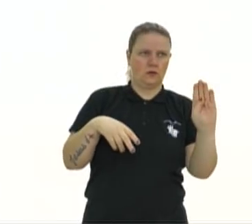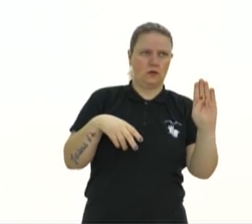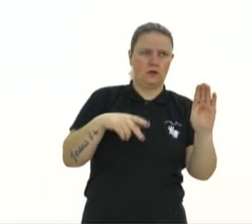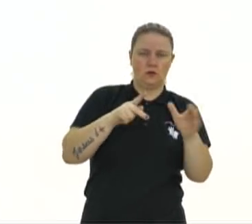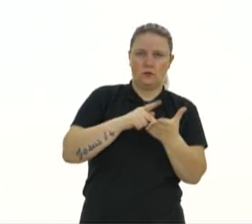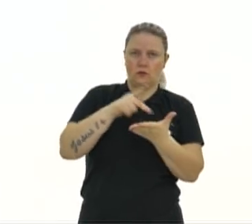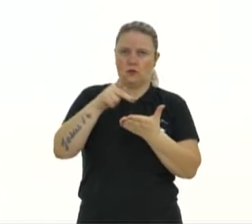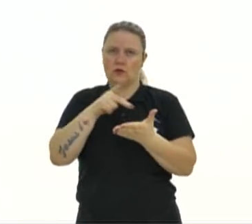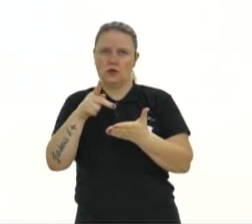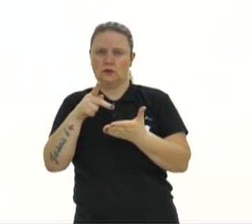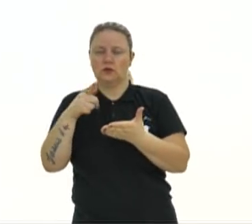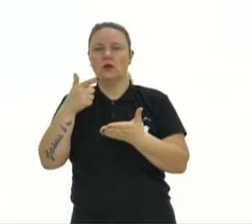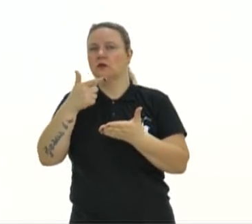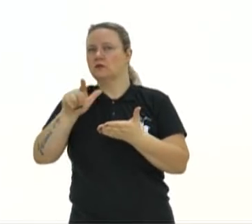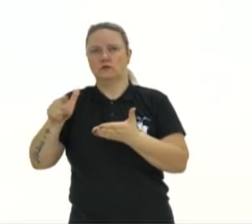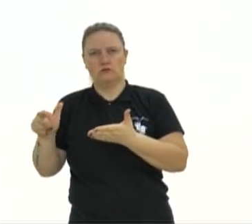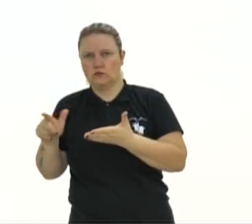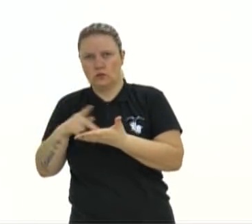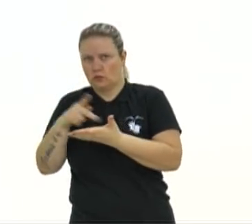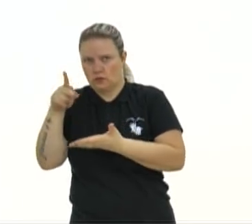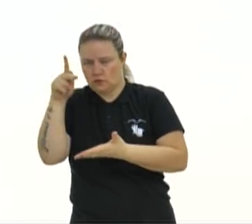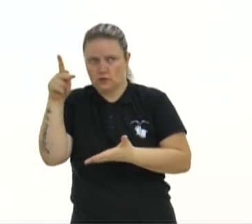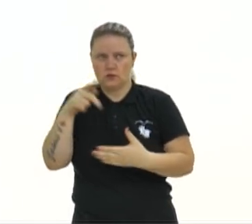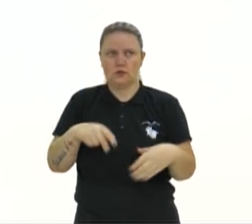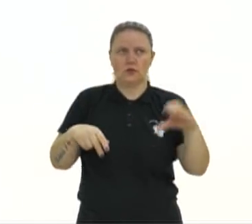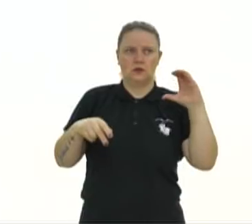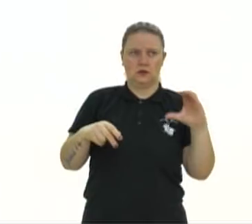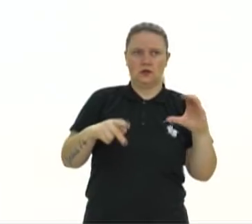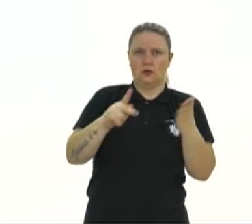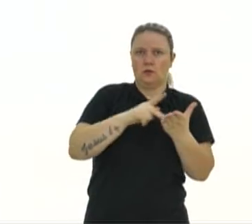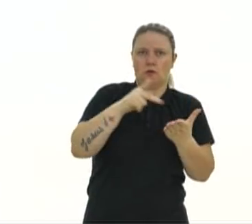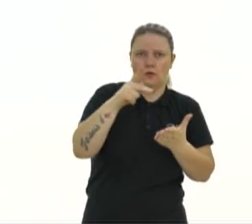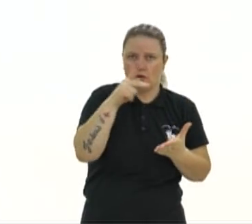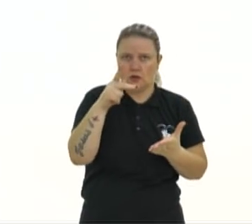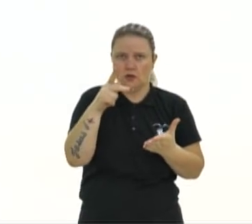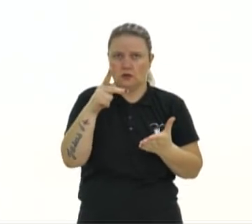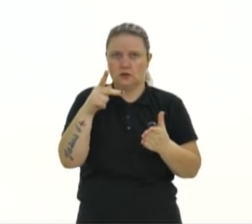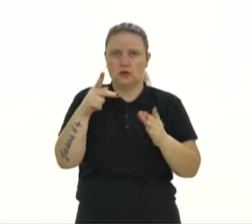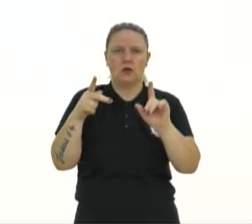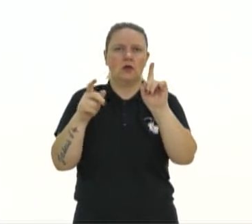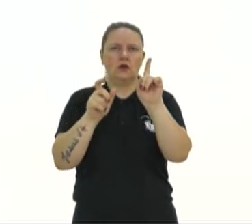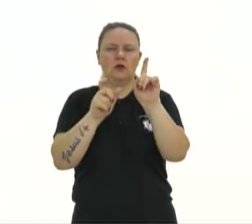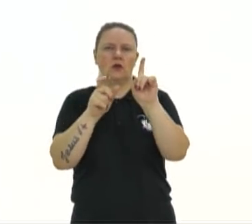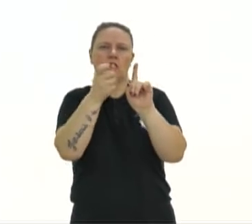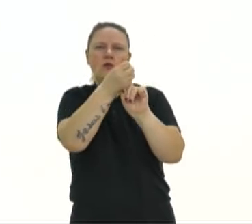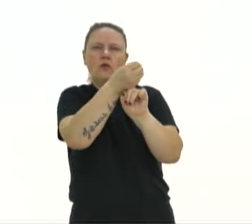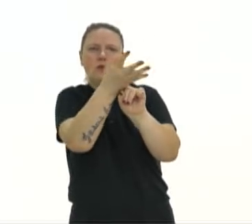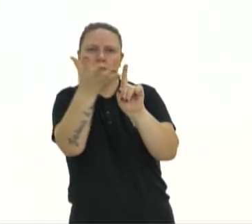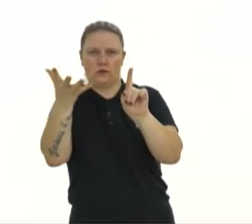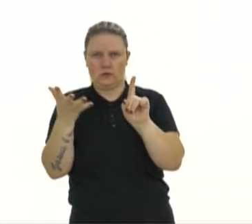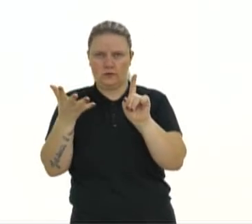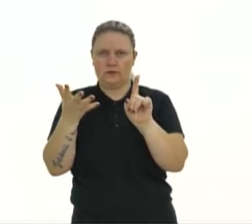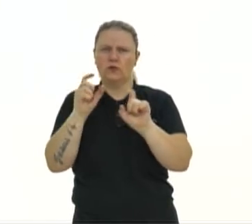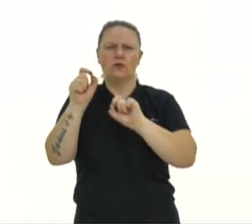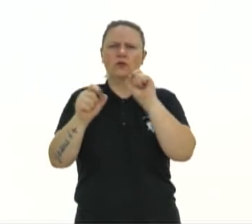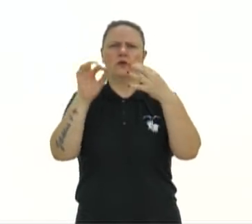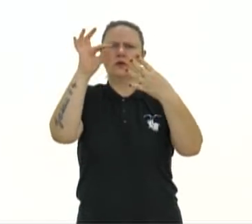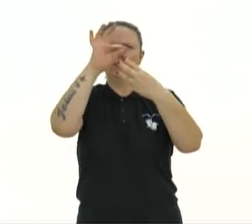poética. C, poética e não verbal. Quais alternativas?